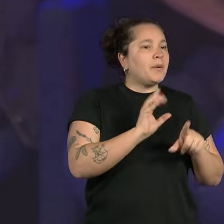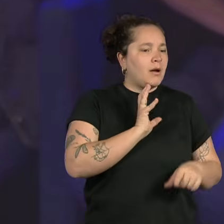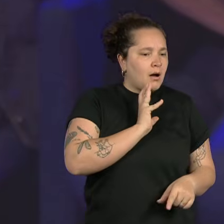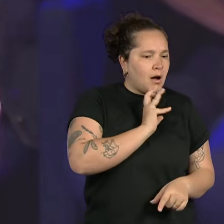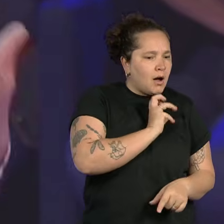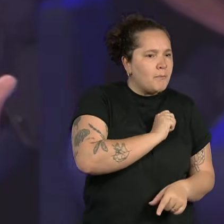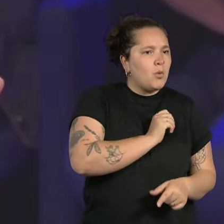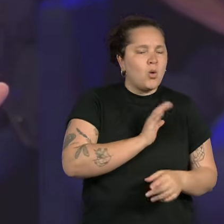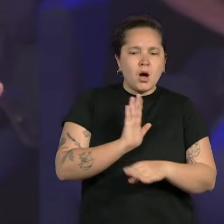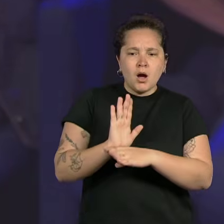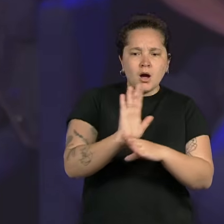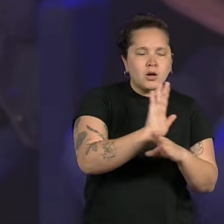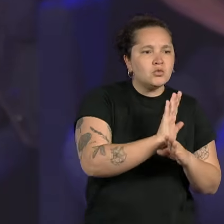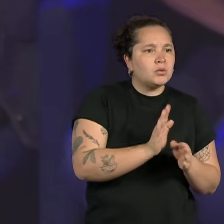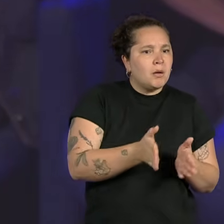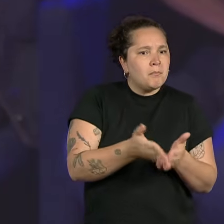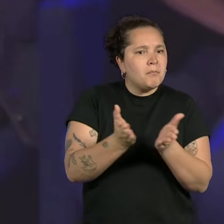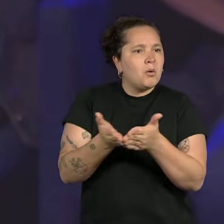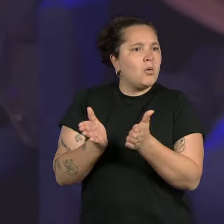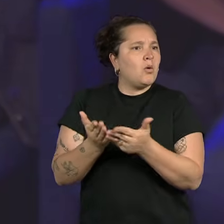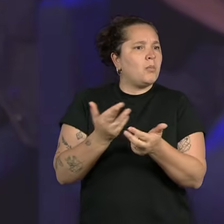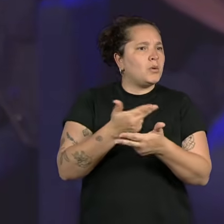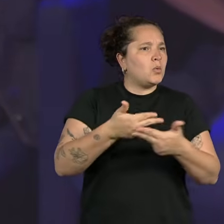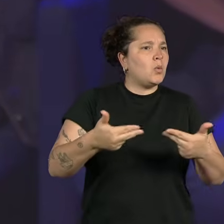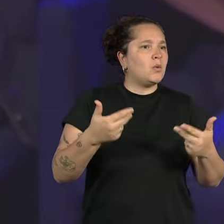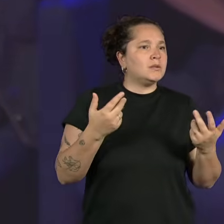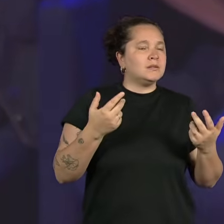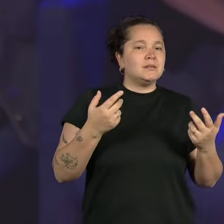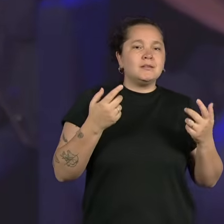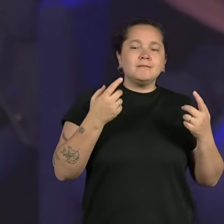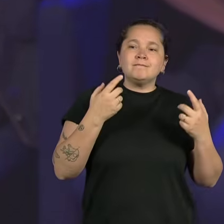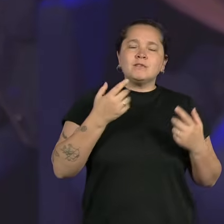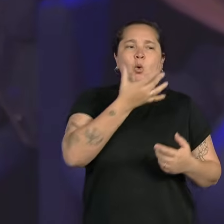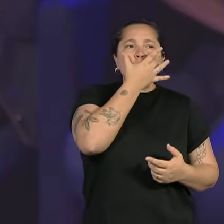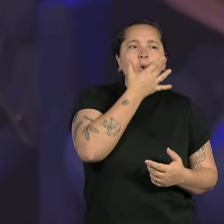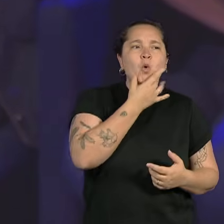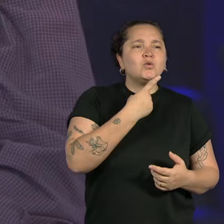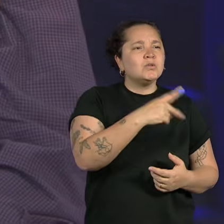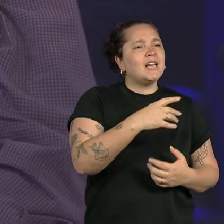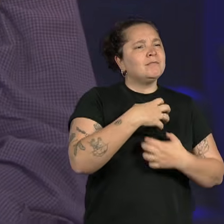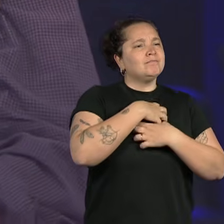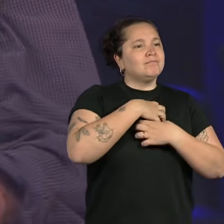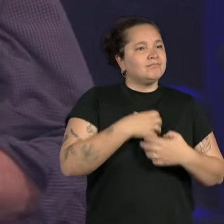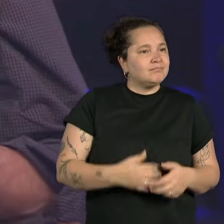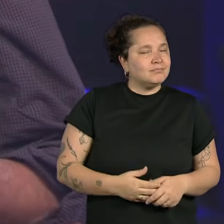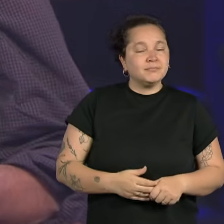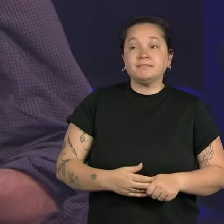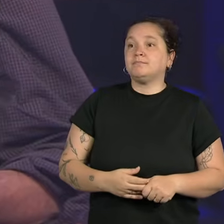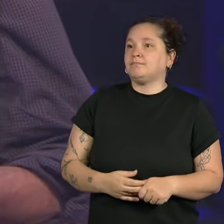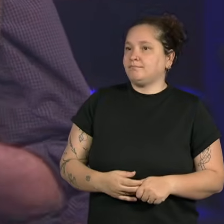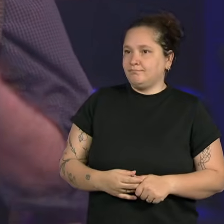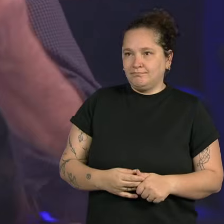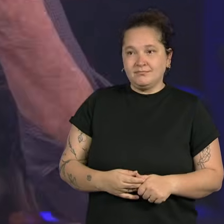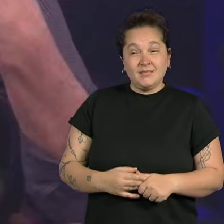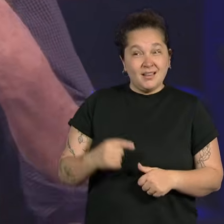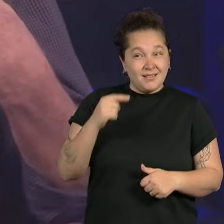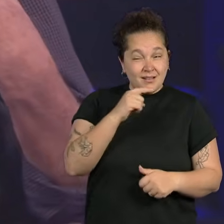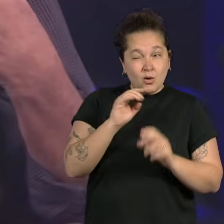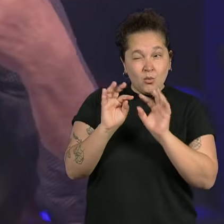pelos pobres, essa preocupação com o outro, né? Um rosto tão fraterno. E o que é interessante também é a humildade